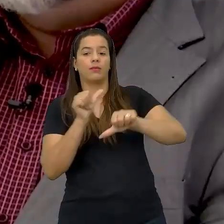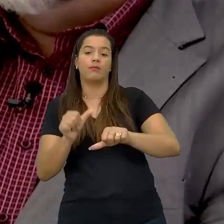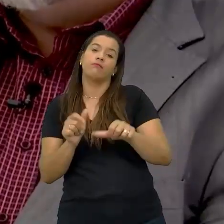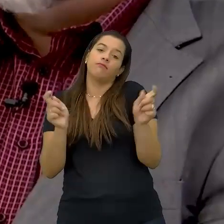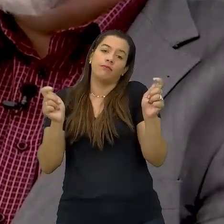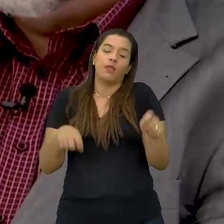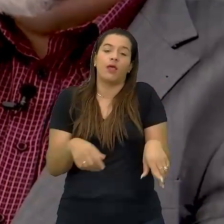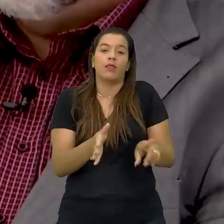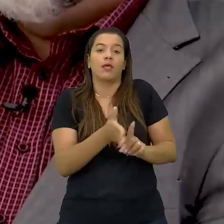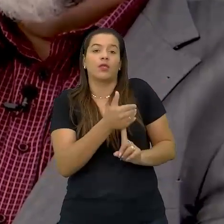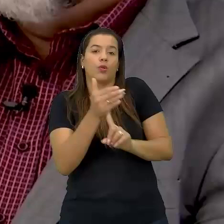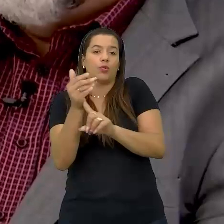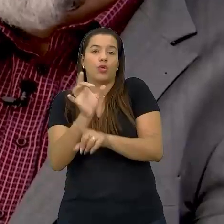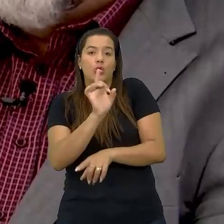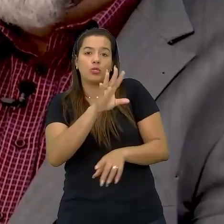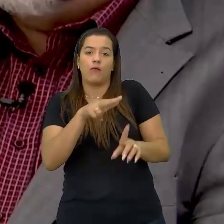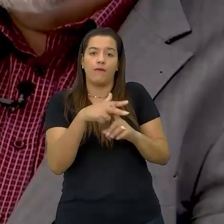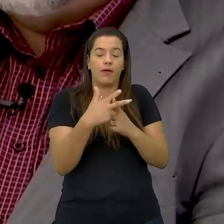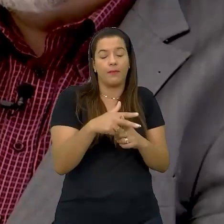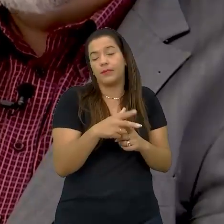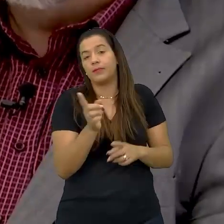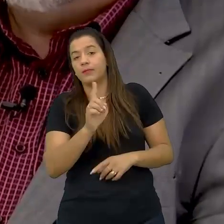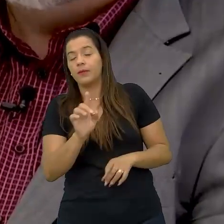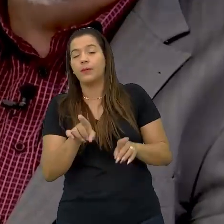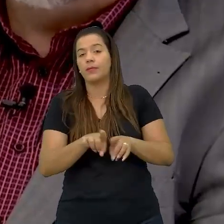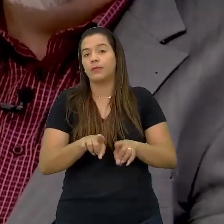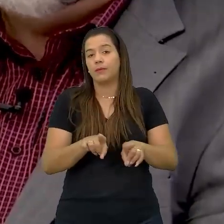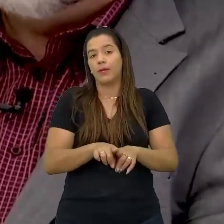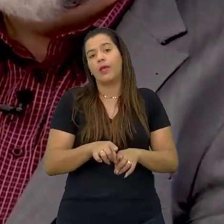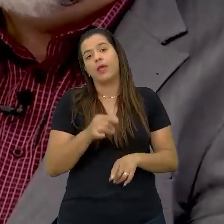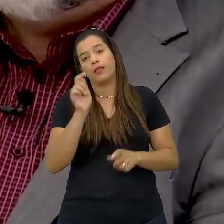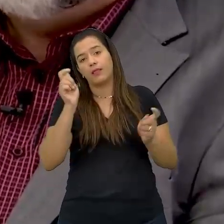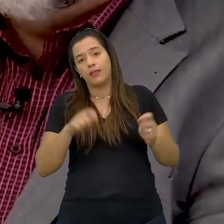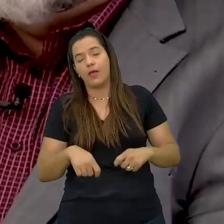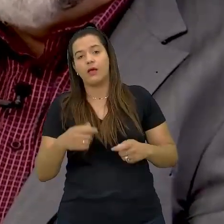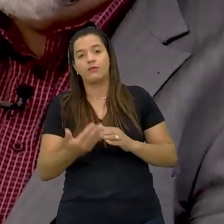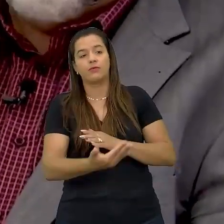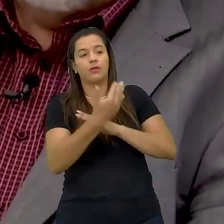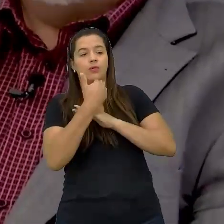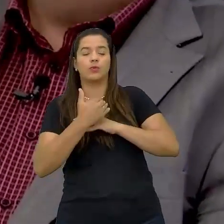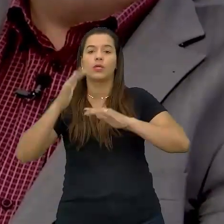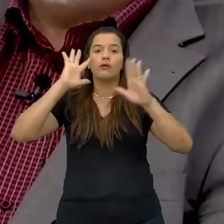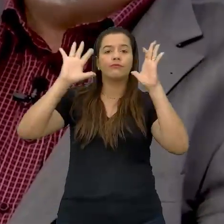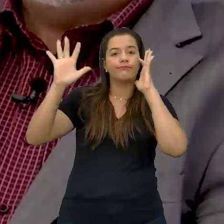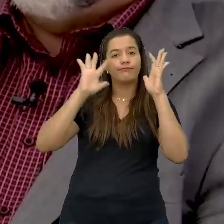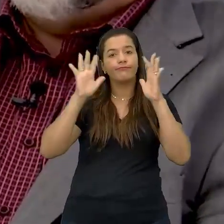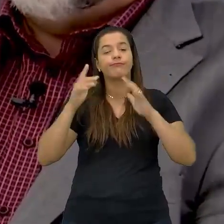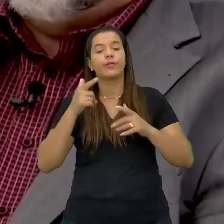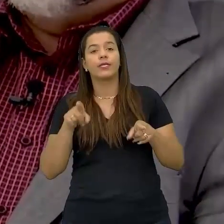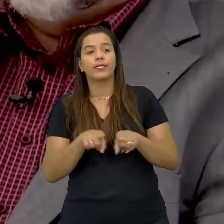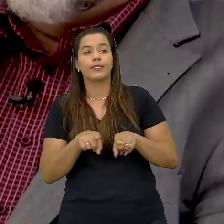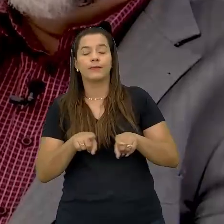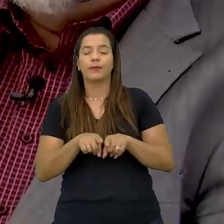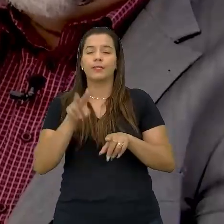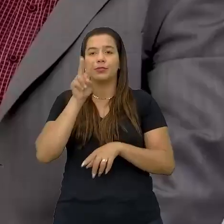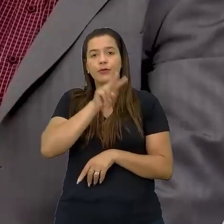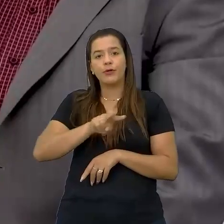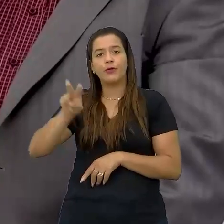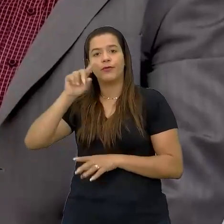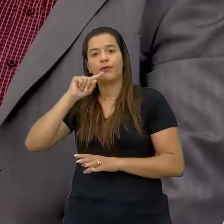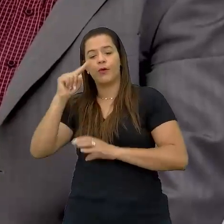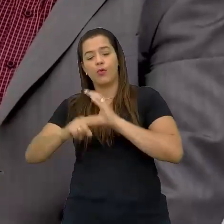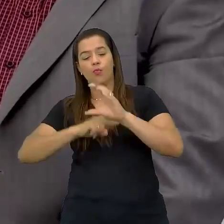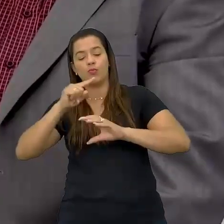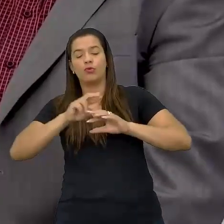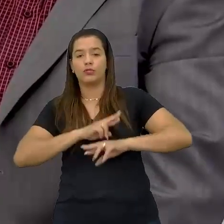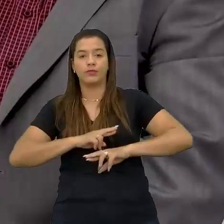que tecnologia não é só ferramenta, ela é também criadora de um modo de refletir, de pensar, um modo de olhar o mundo, né? Às